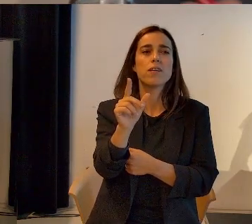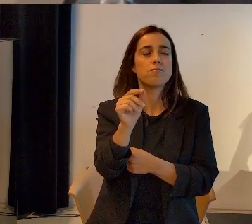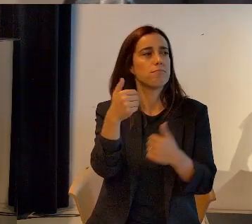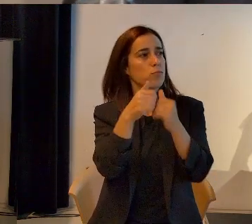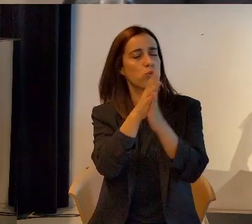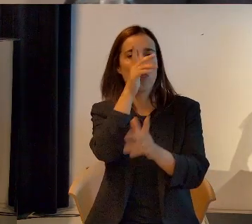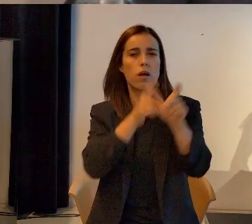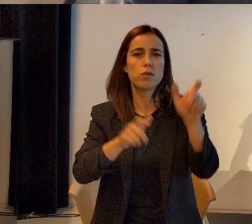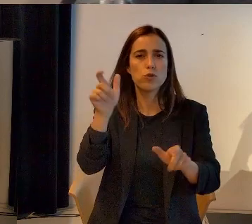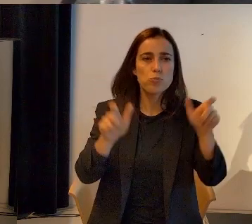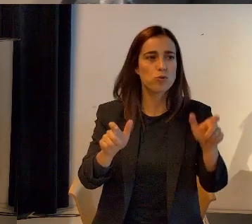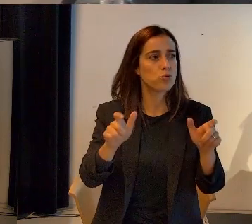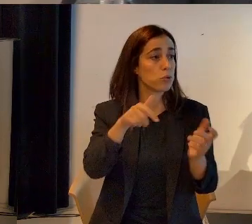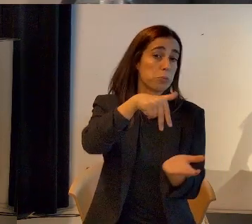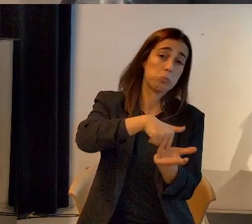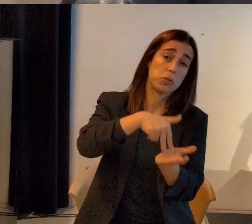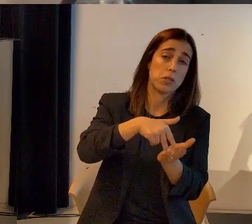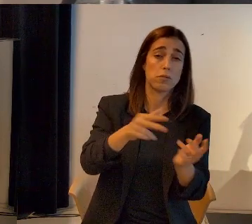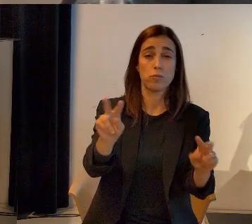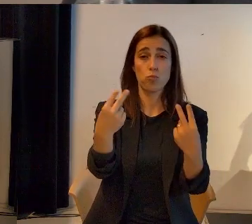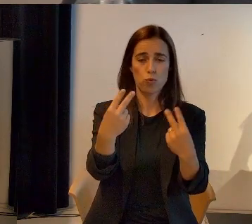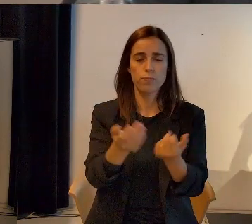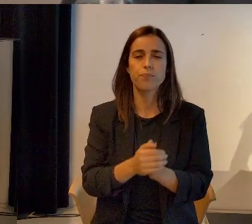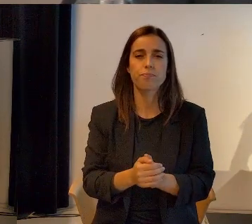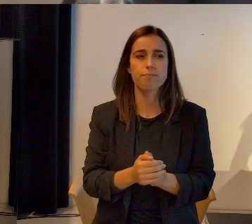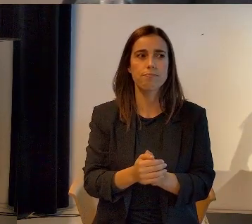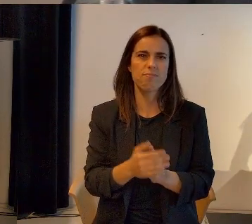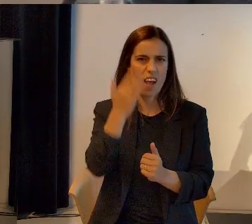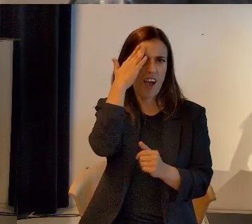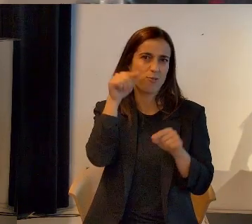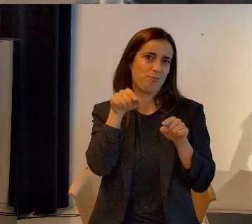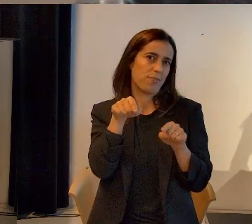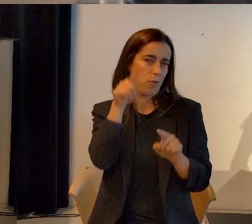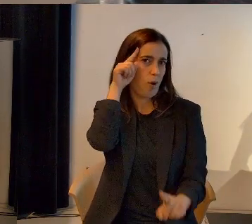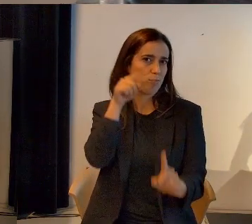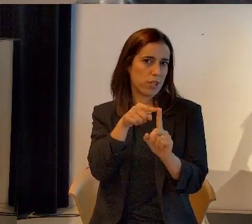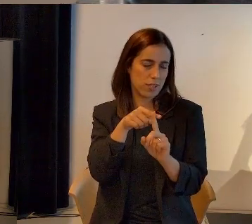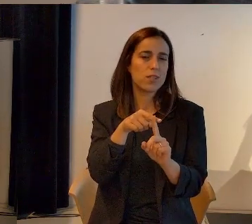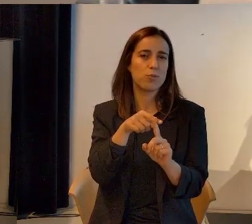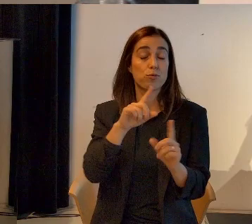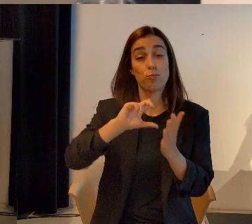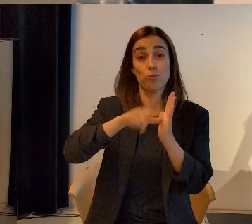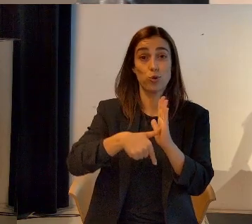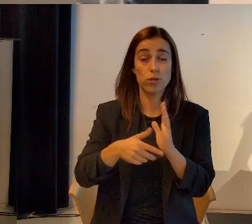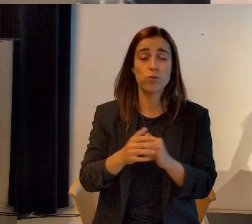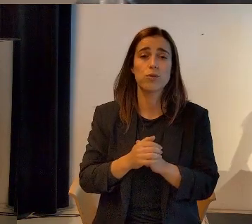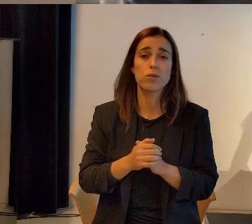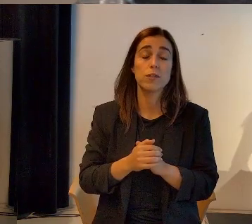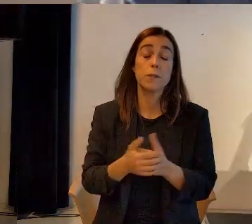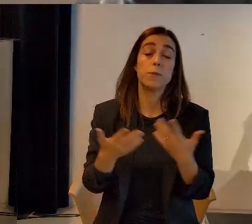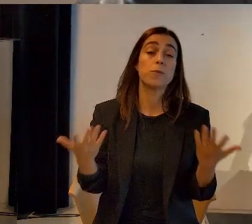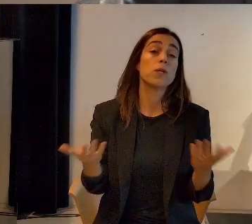mesmo os que estão presentes. É essa a aposta, eu acho que é este o DNA deste projeto e,